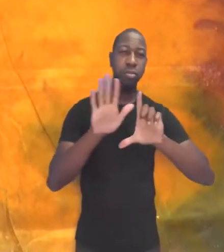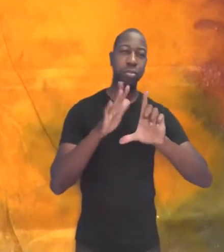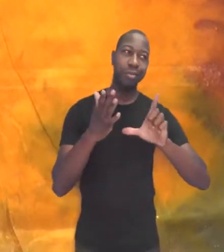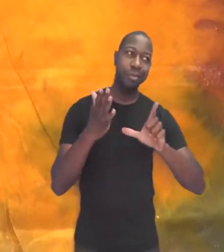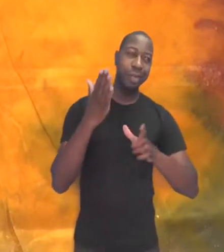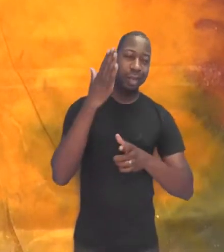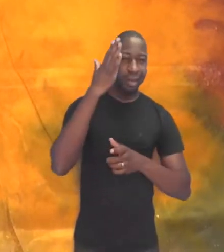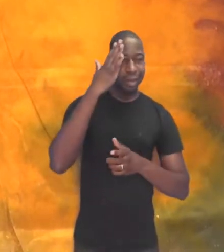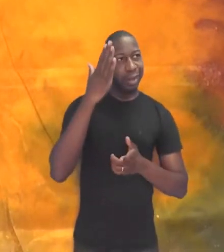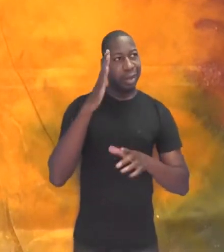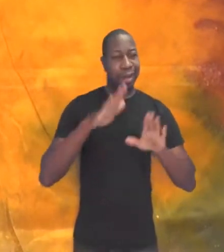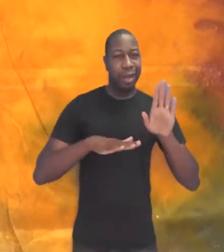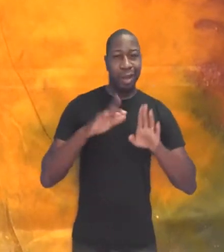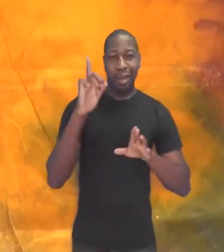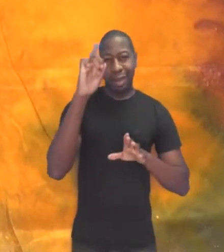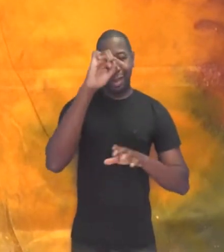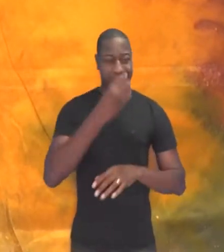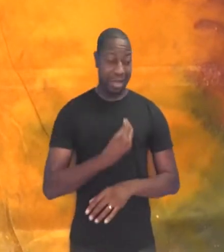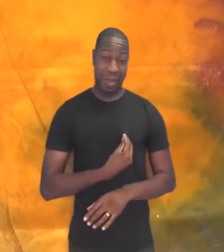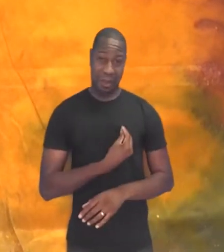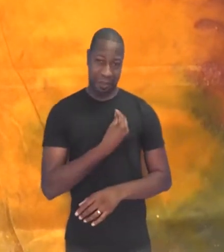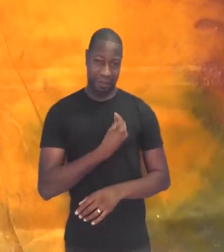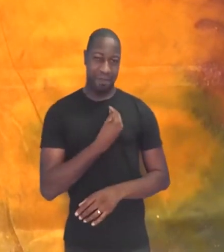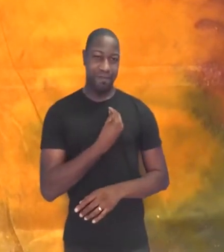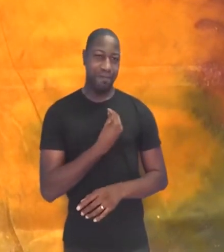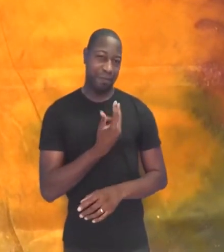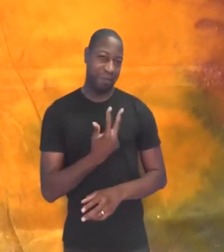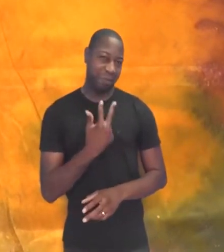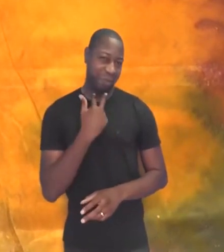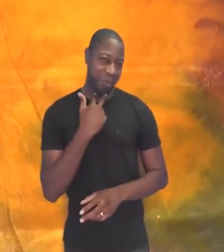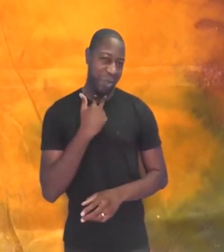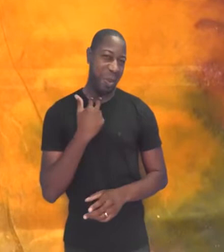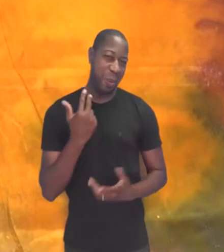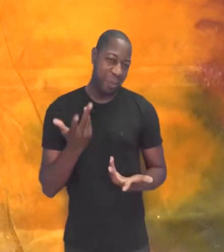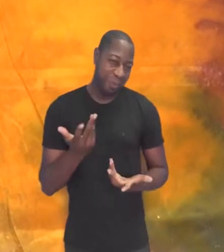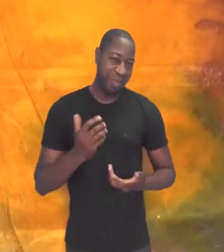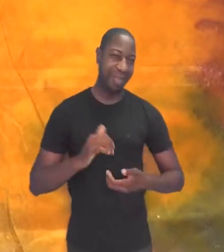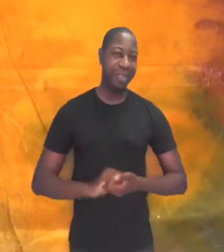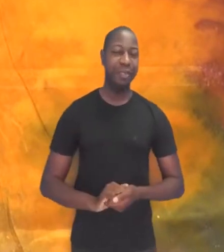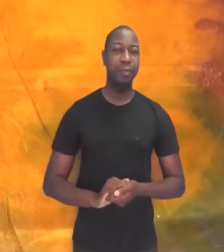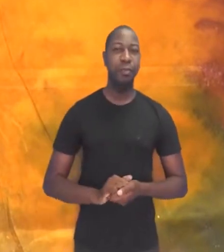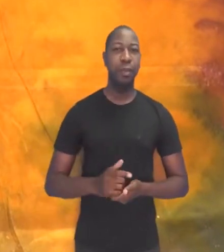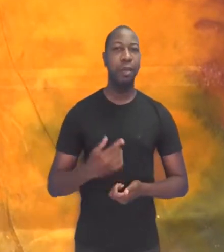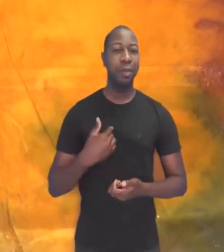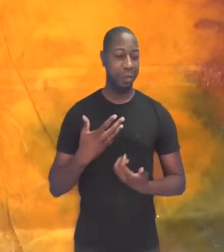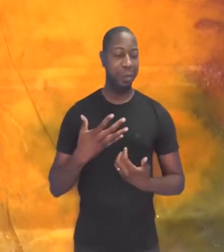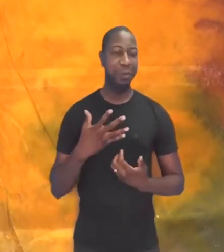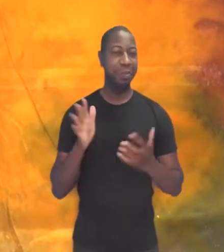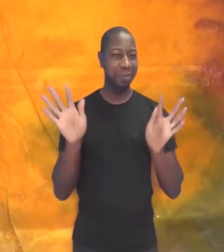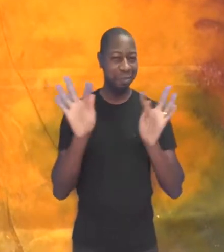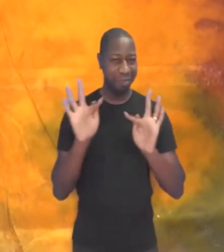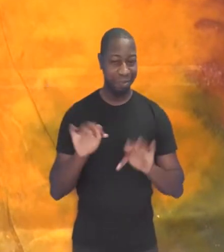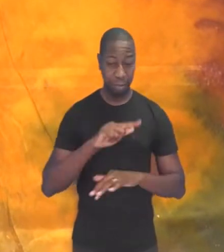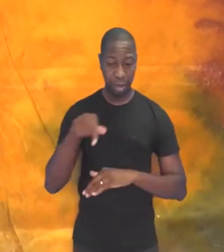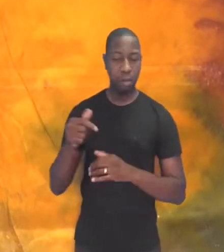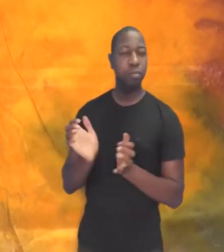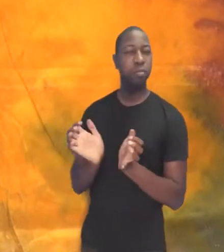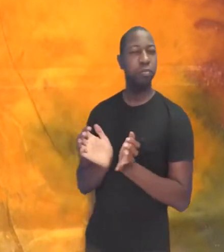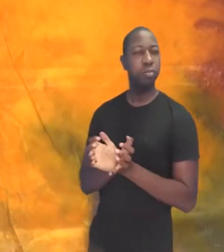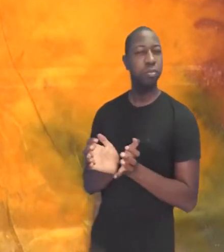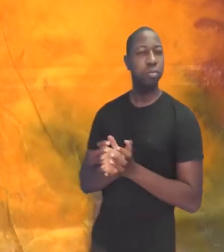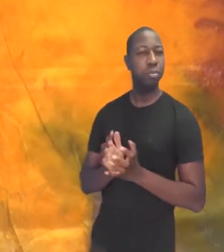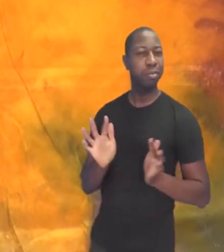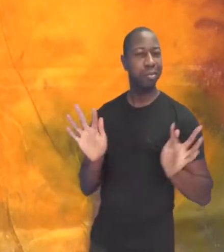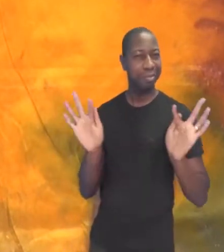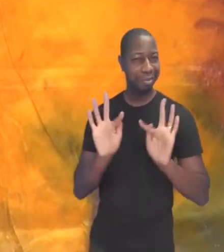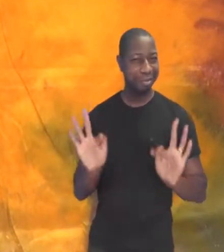da gente não estar conseguindo realizar a feira presencial, como de costume, eu estou muito contente, nós estamos muito contentes de